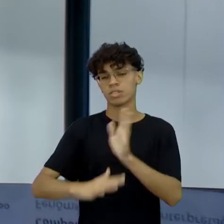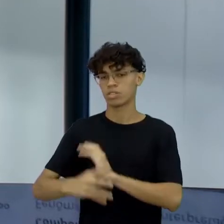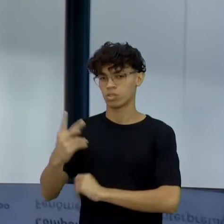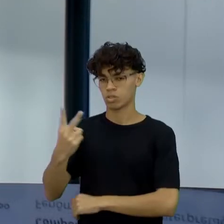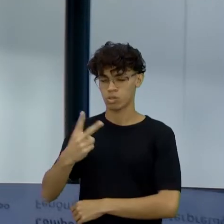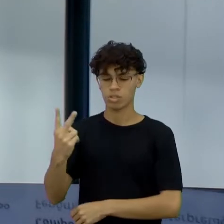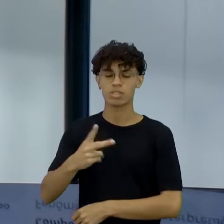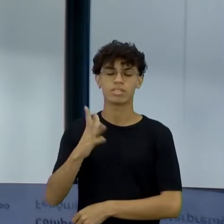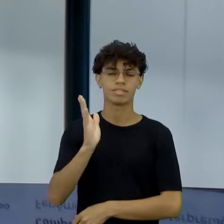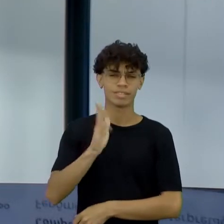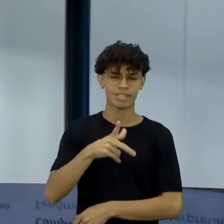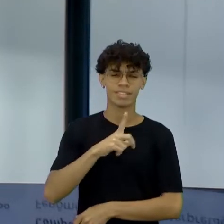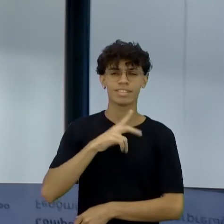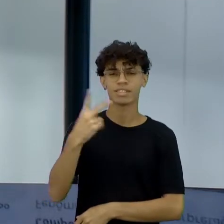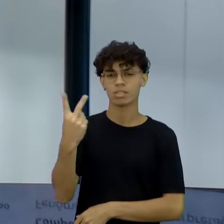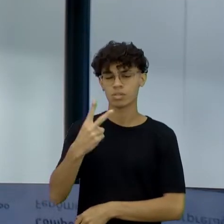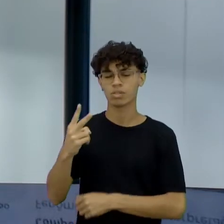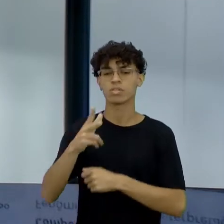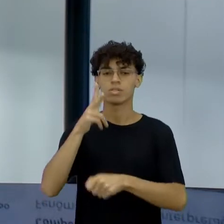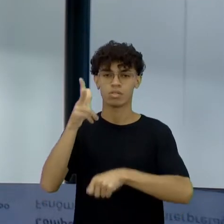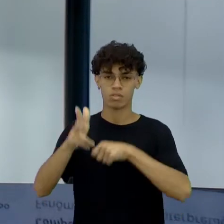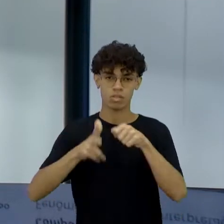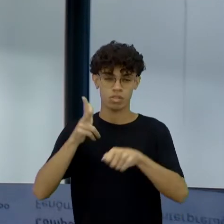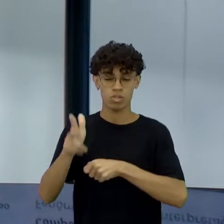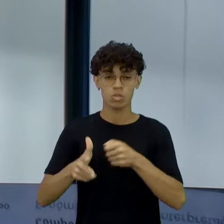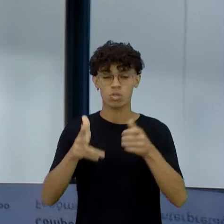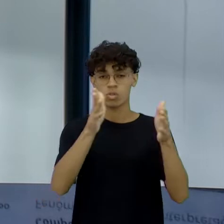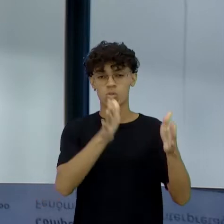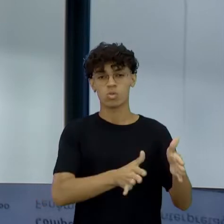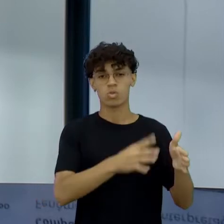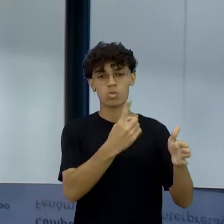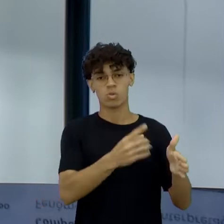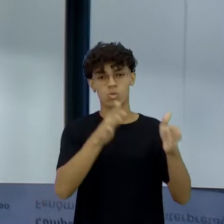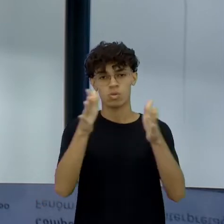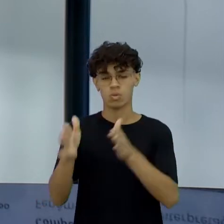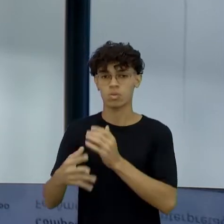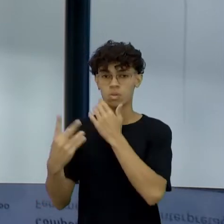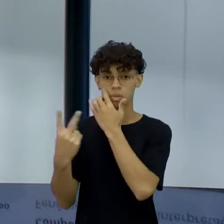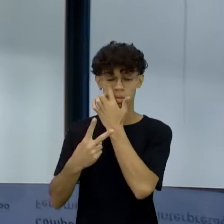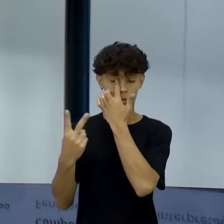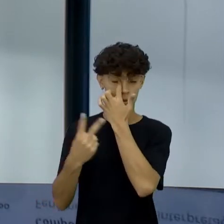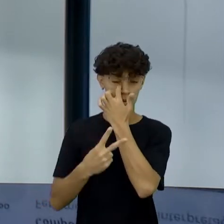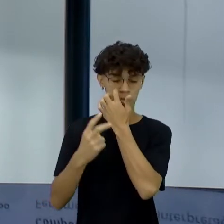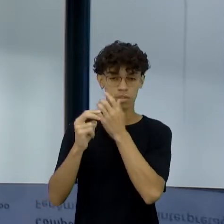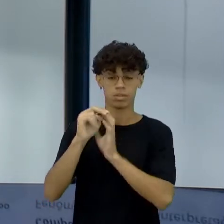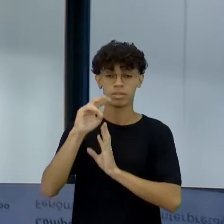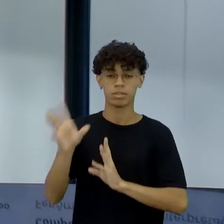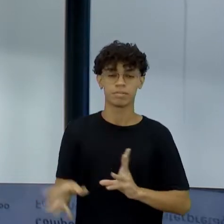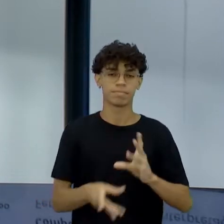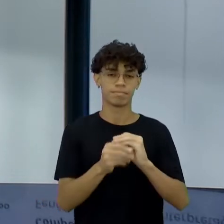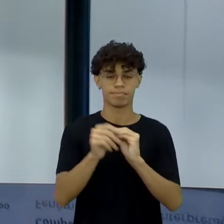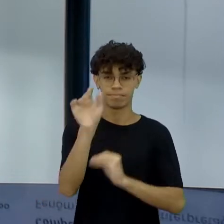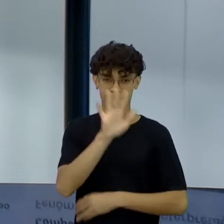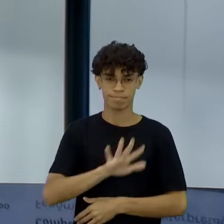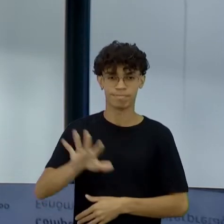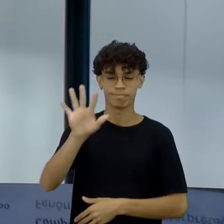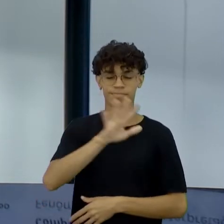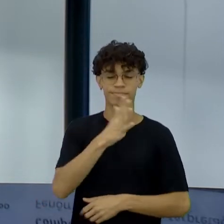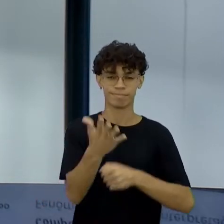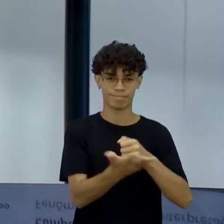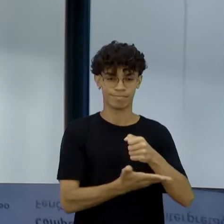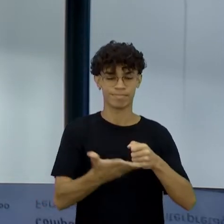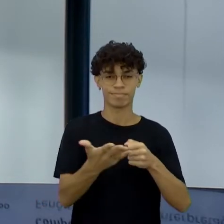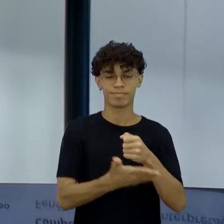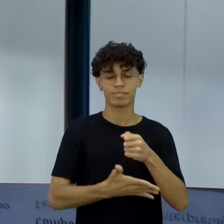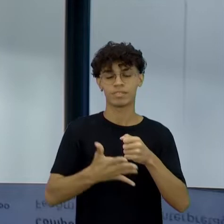introdução 1 e 2, onde a gente está fazendo uma retomada de algumas coisas da formação geral básica que nós vamos precisar aqui, tá